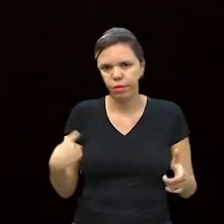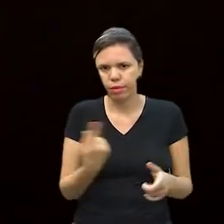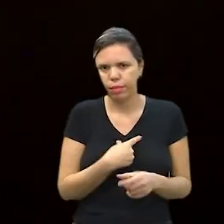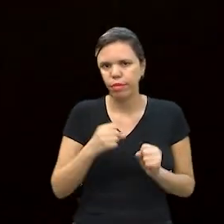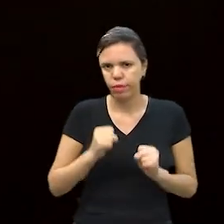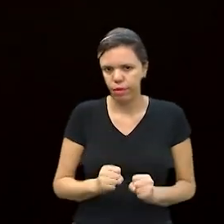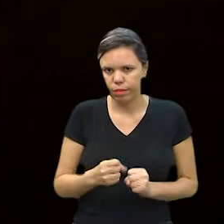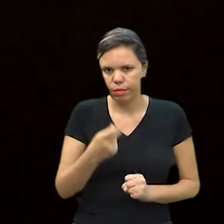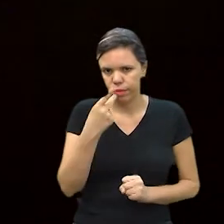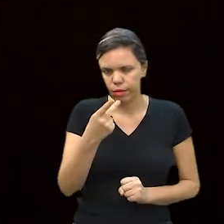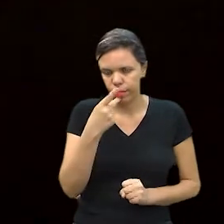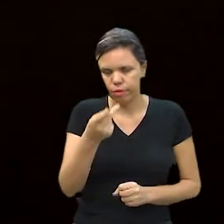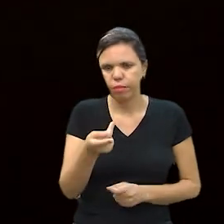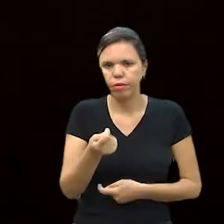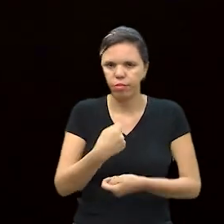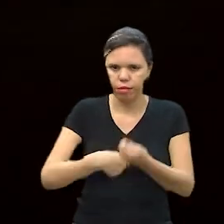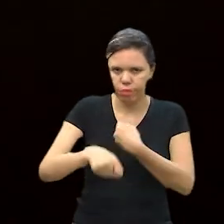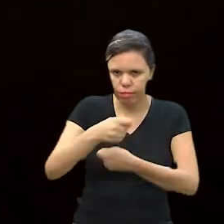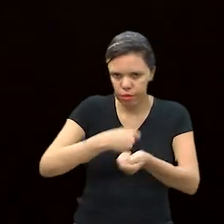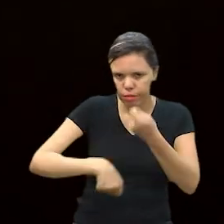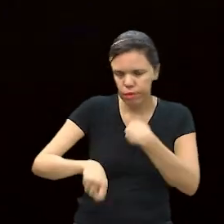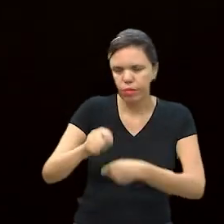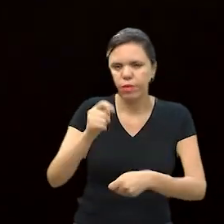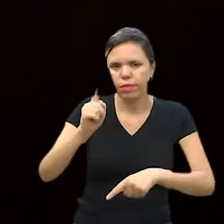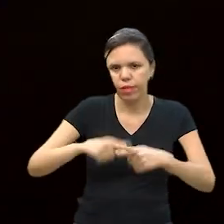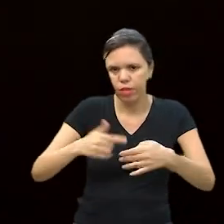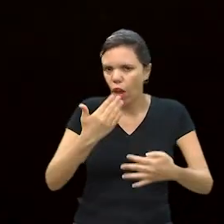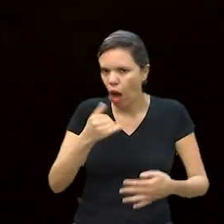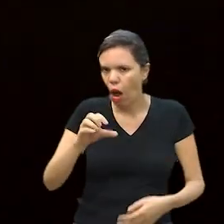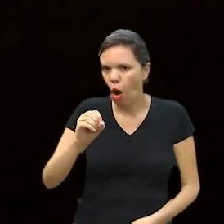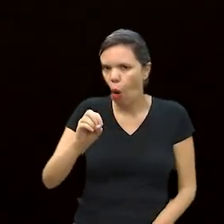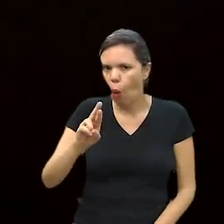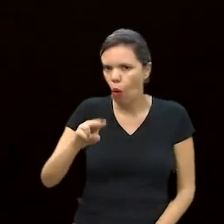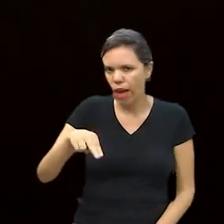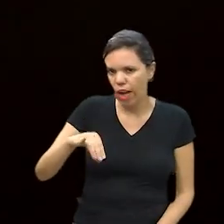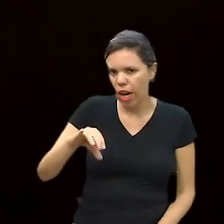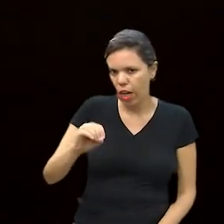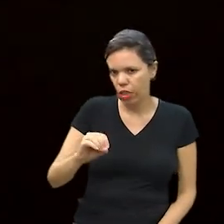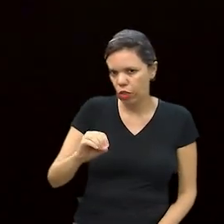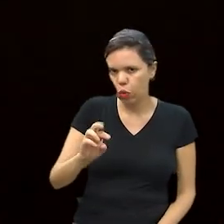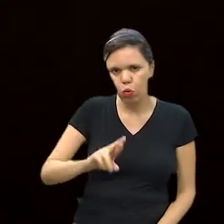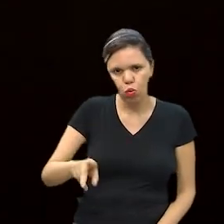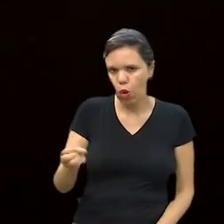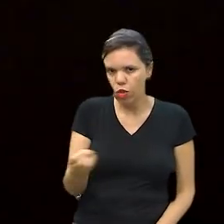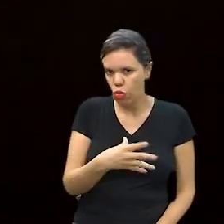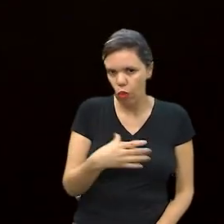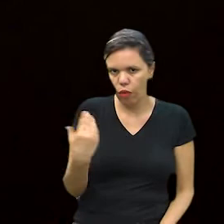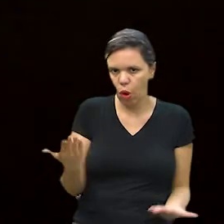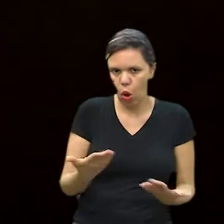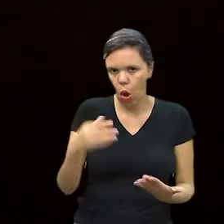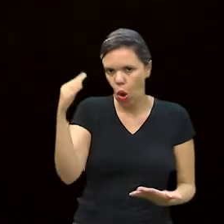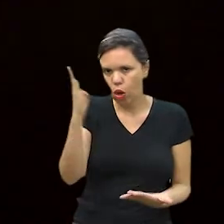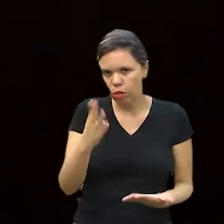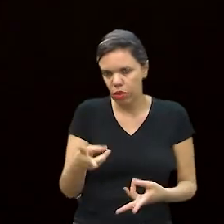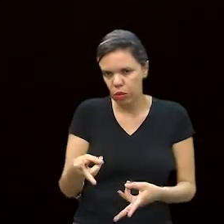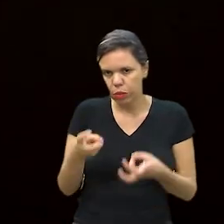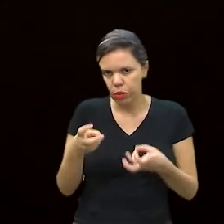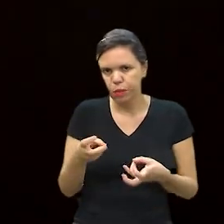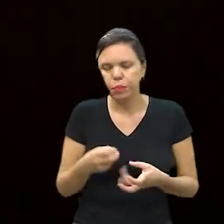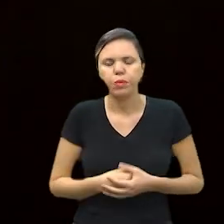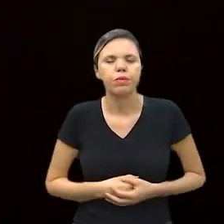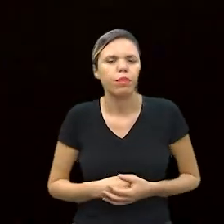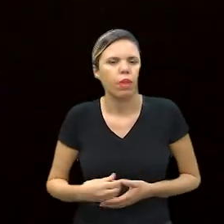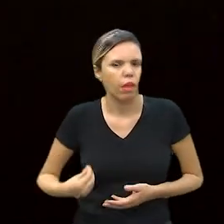gente pode dizer que o mercado de orgânicos, apesar de não ser novo, é agora que o brasileiro está